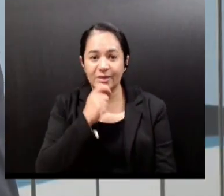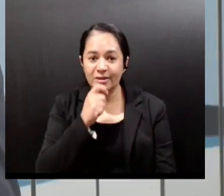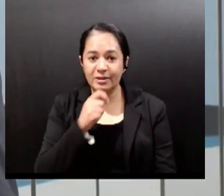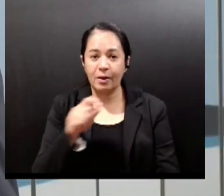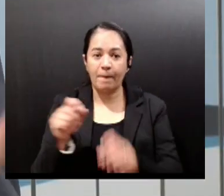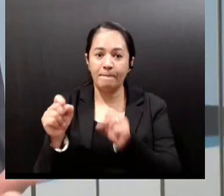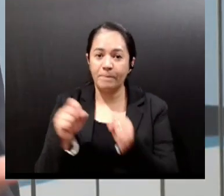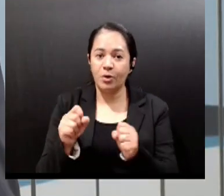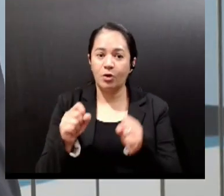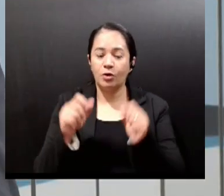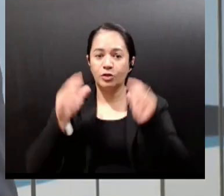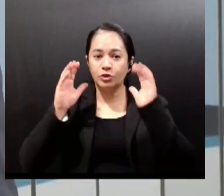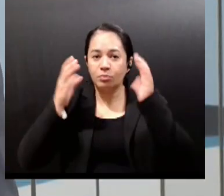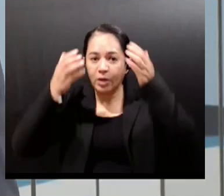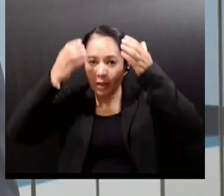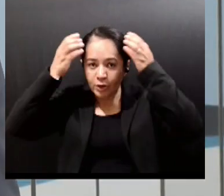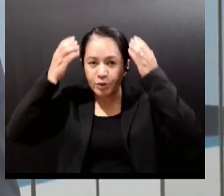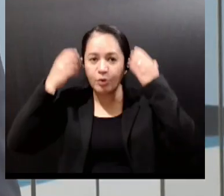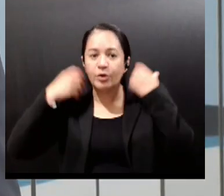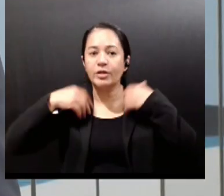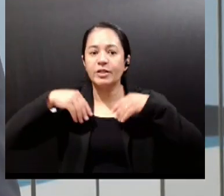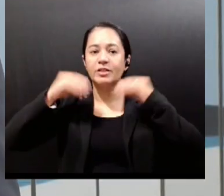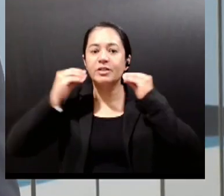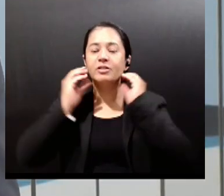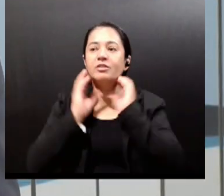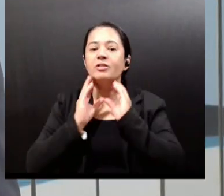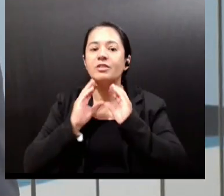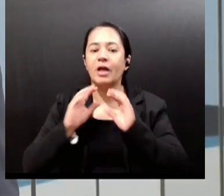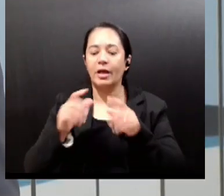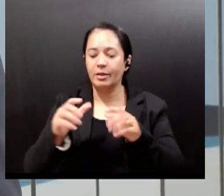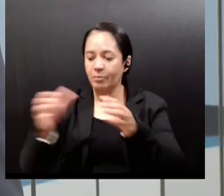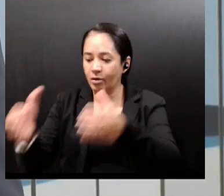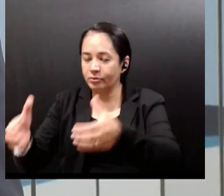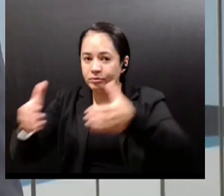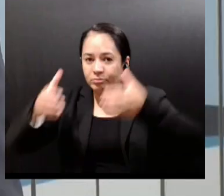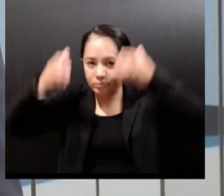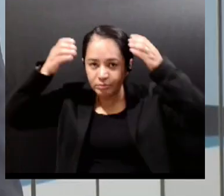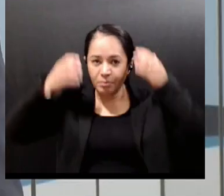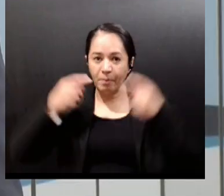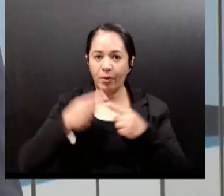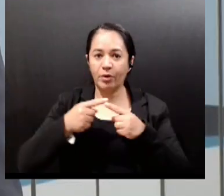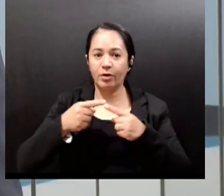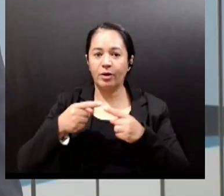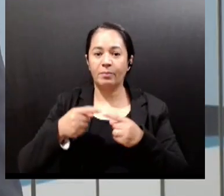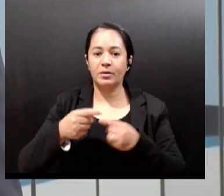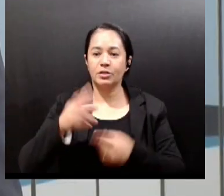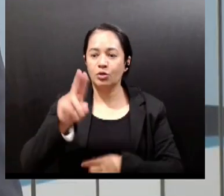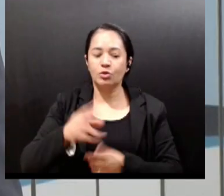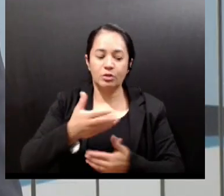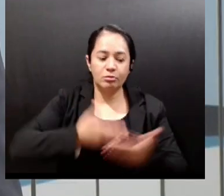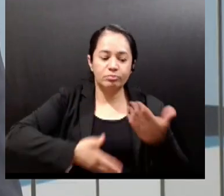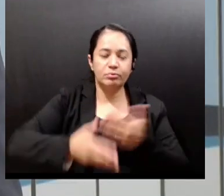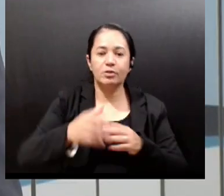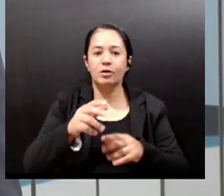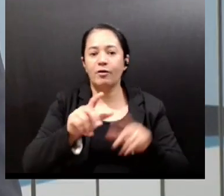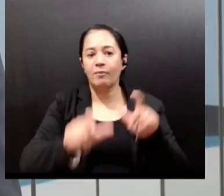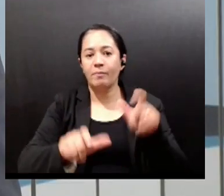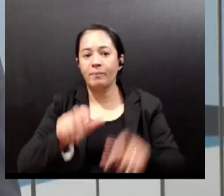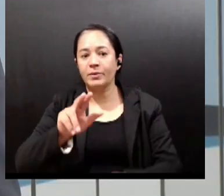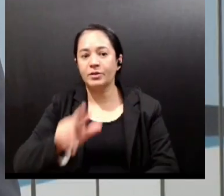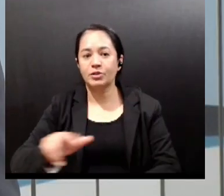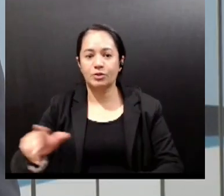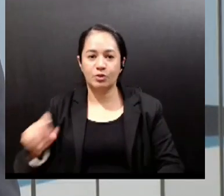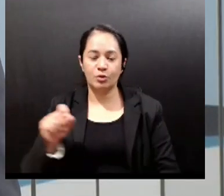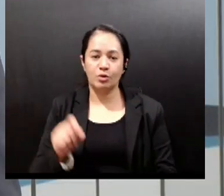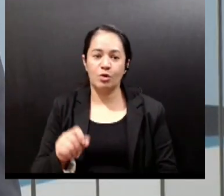touquinha, porque né, aquele capacete ele vai ser compartilhado. Por muitas pessoas. Né? O ideal é que o capacete